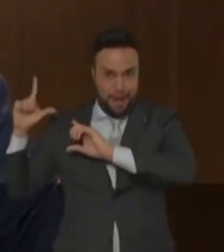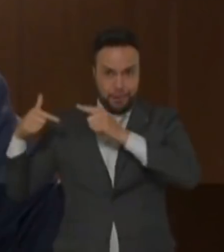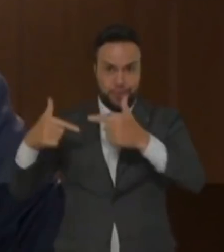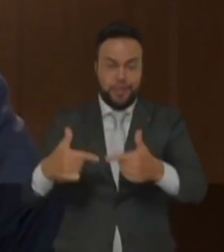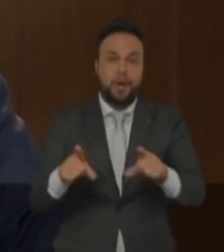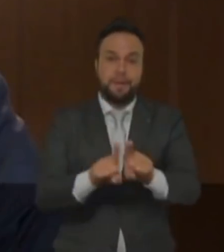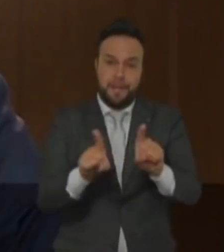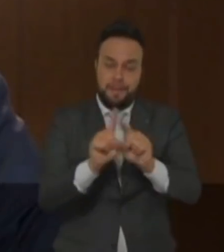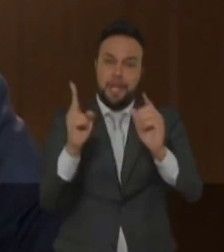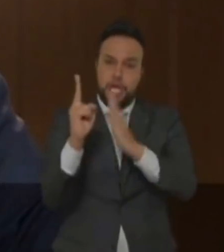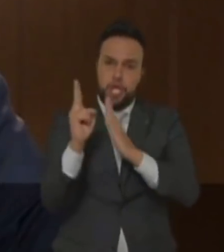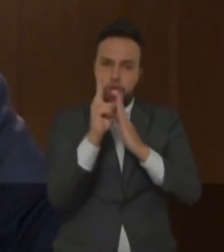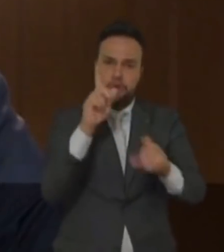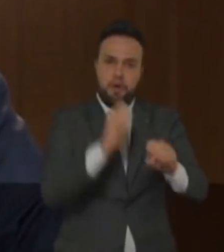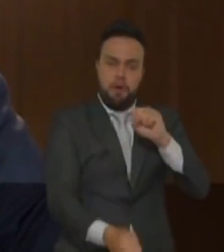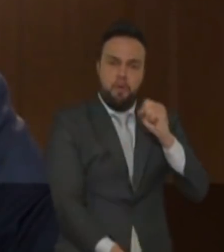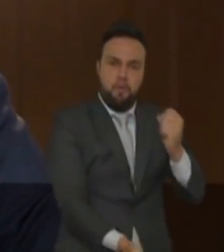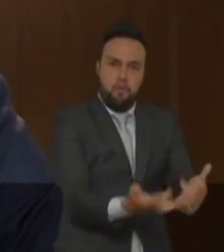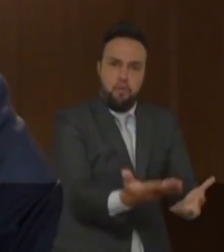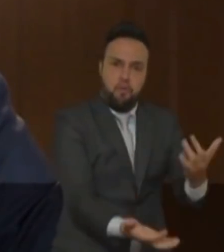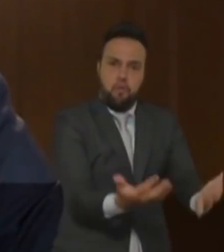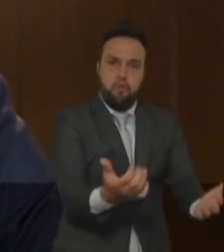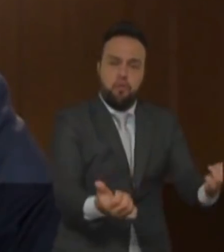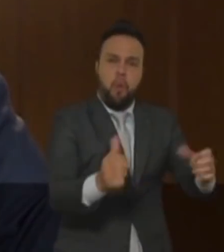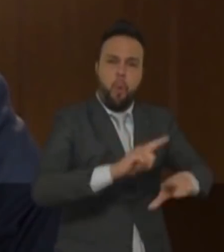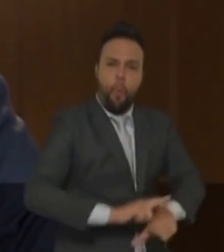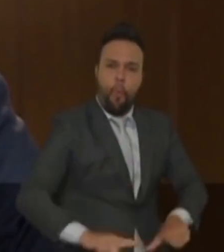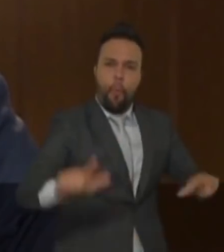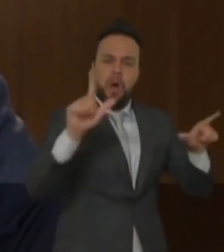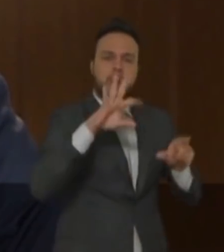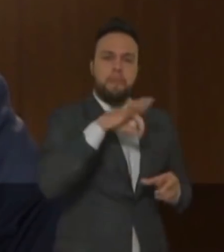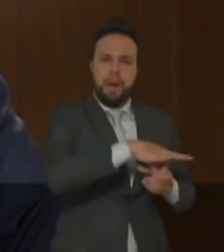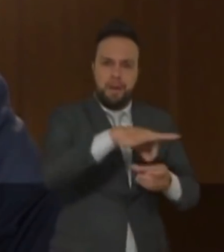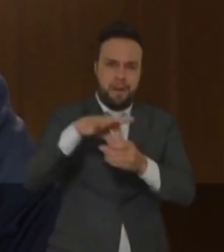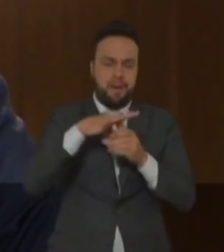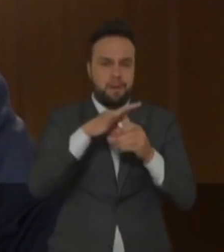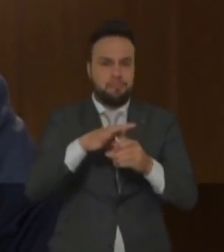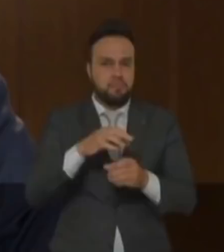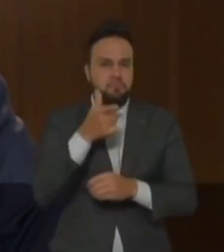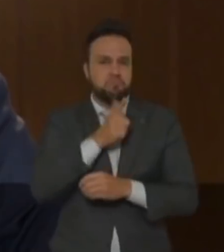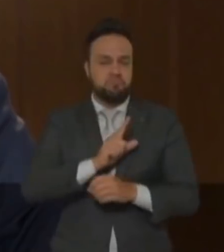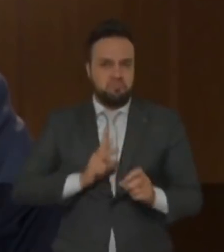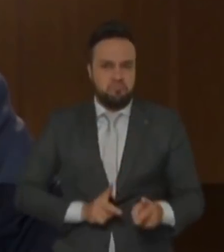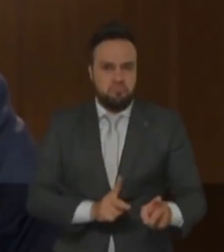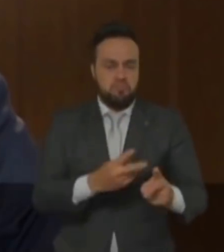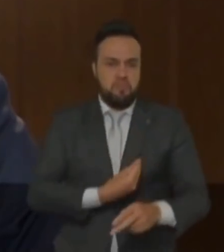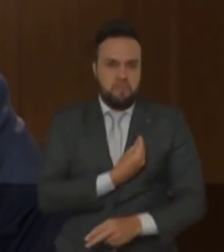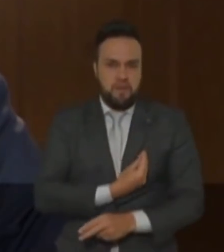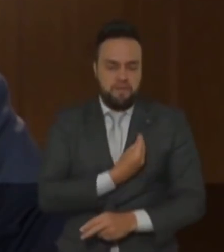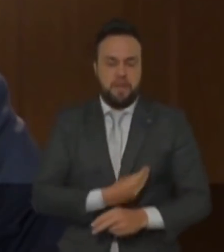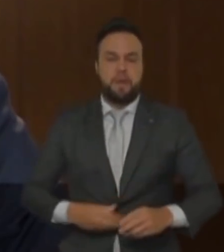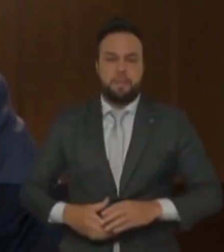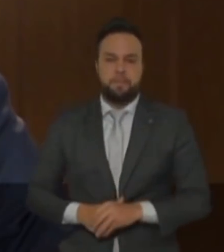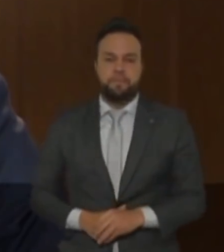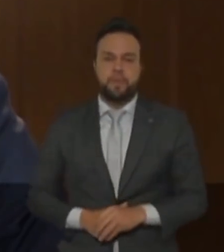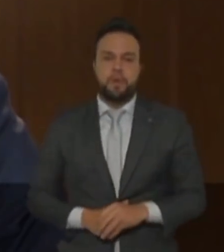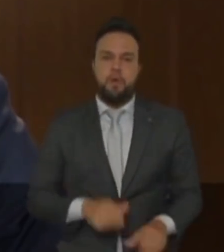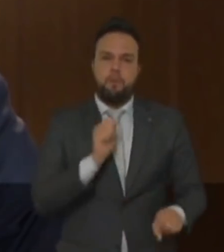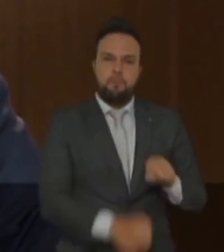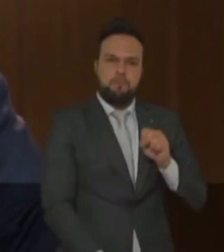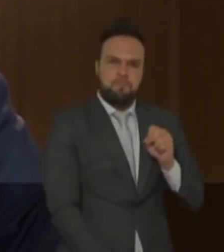onde o caboclo e o índio queima os seus roçados em busca de sua sobrevivência em áreas já